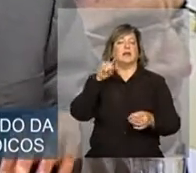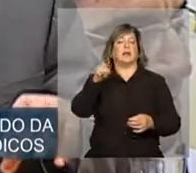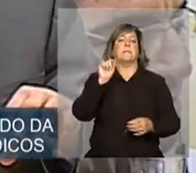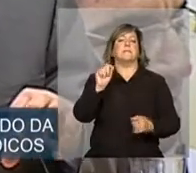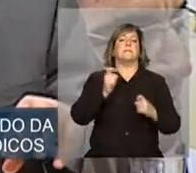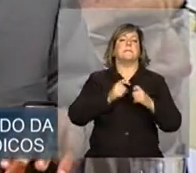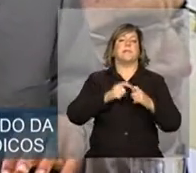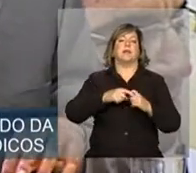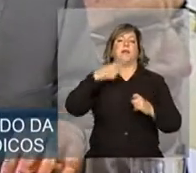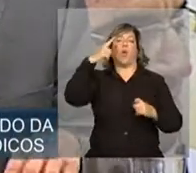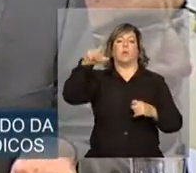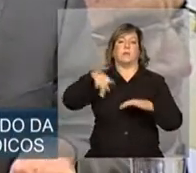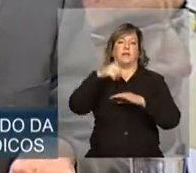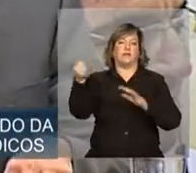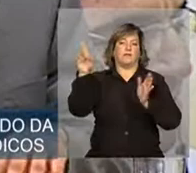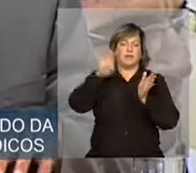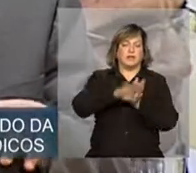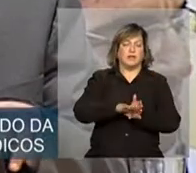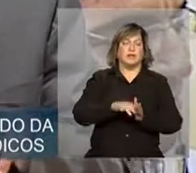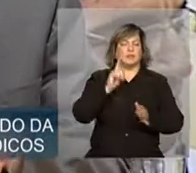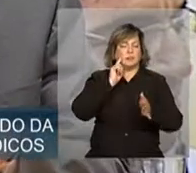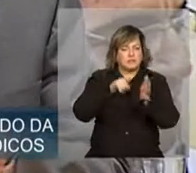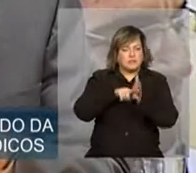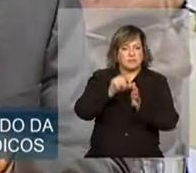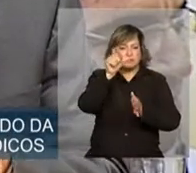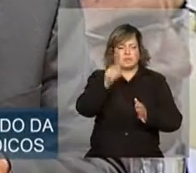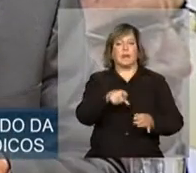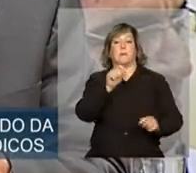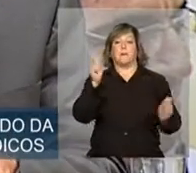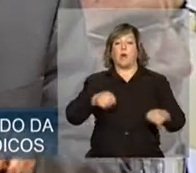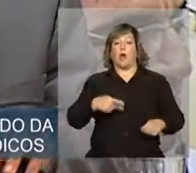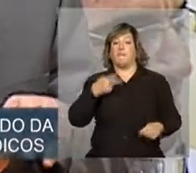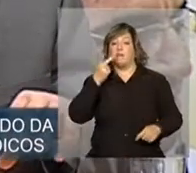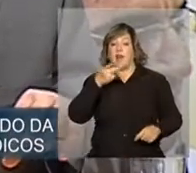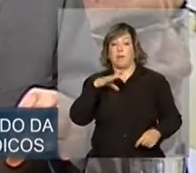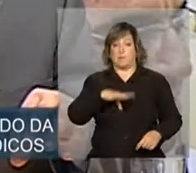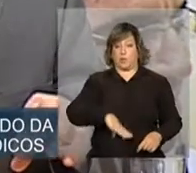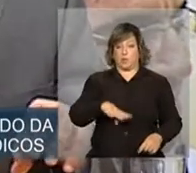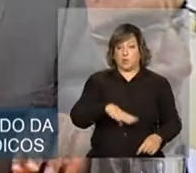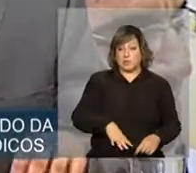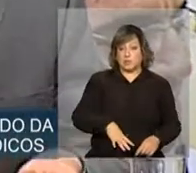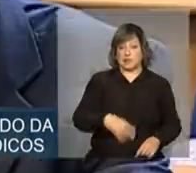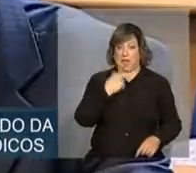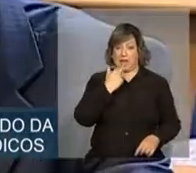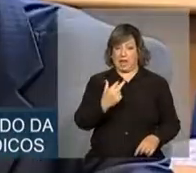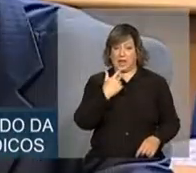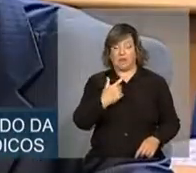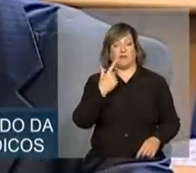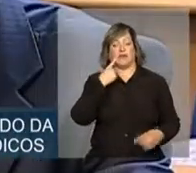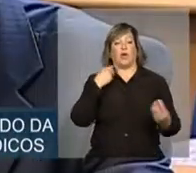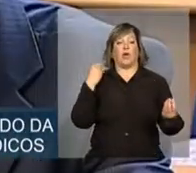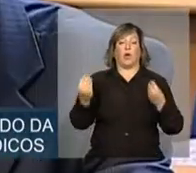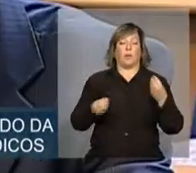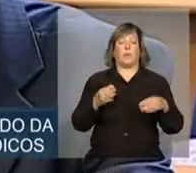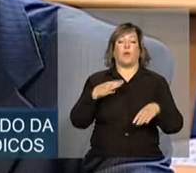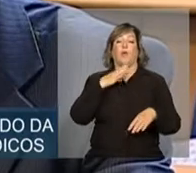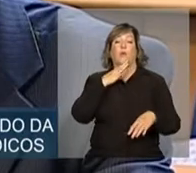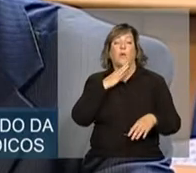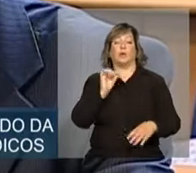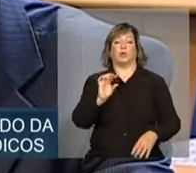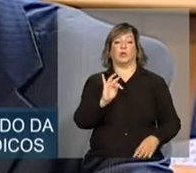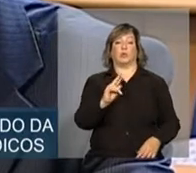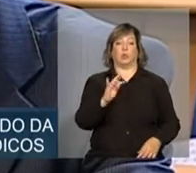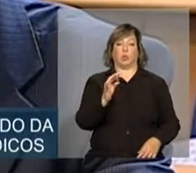desse médico da sua capacidade técnica da sua capacidade de comunicar em português ele vai conhecer a dia o tutor dele vai conhecer o